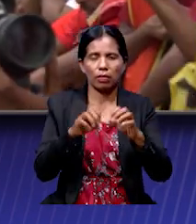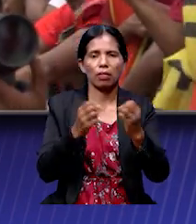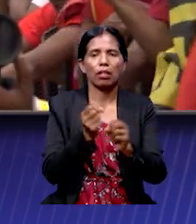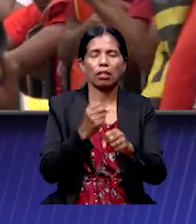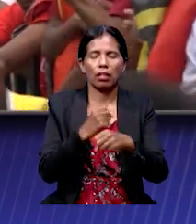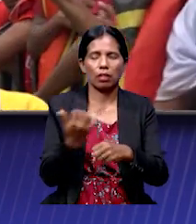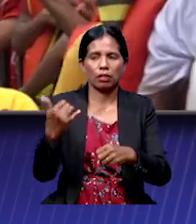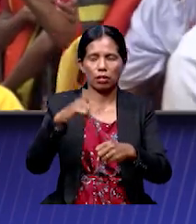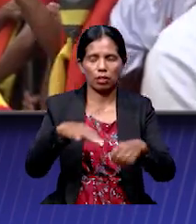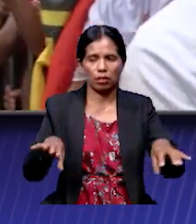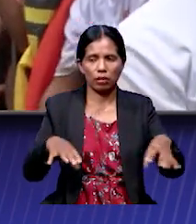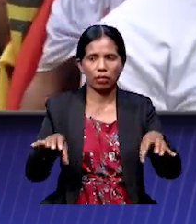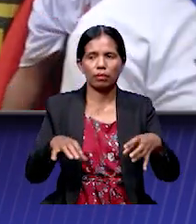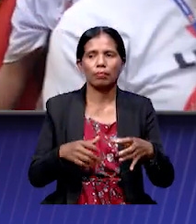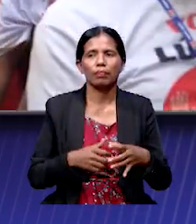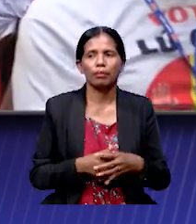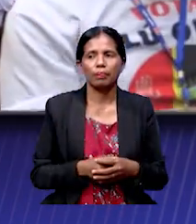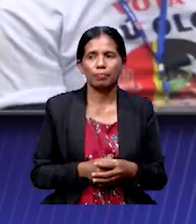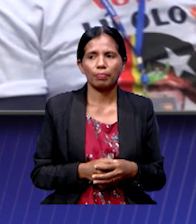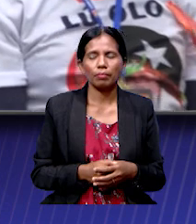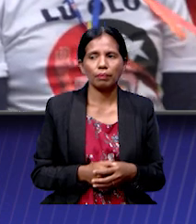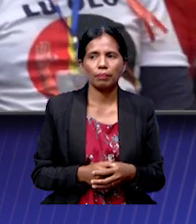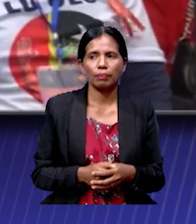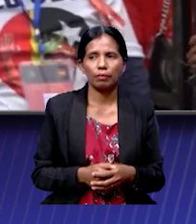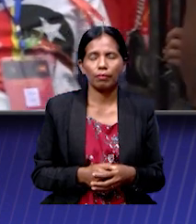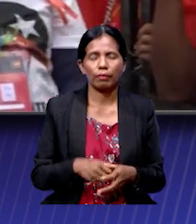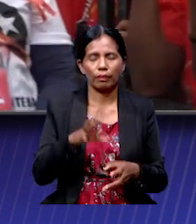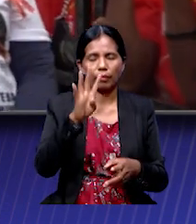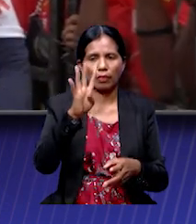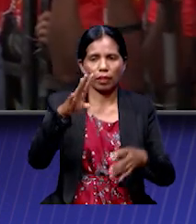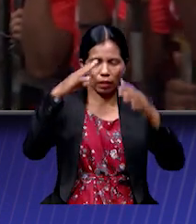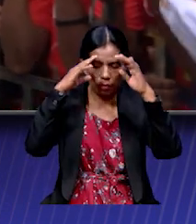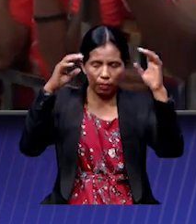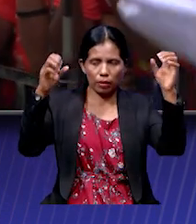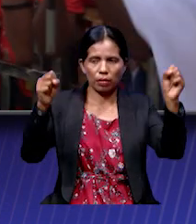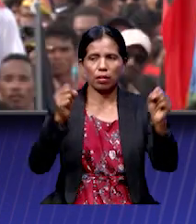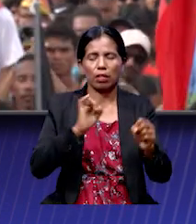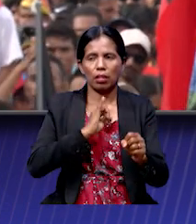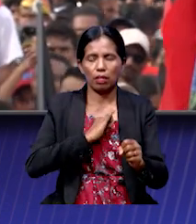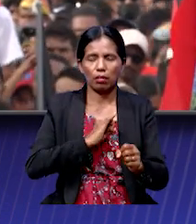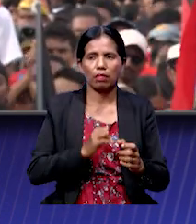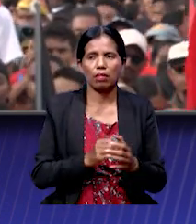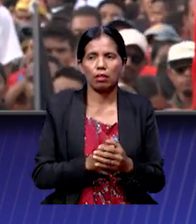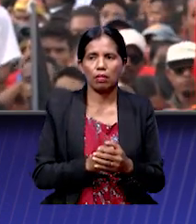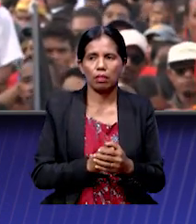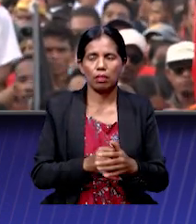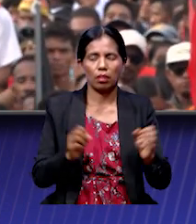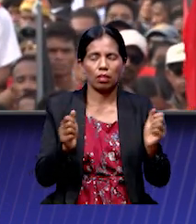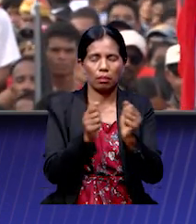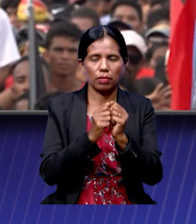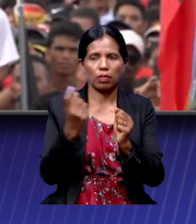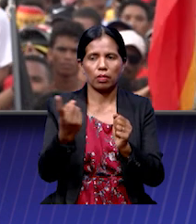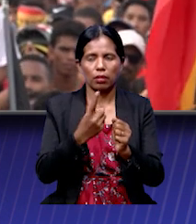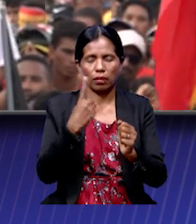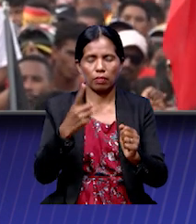ser aclarar para tu lore desenvolvimento no Bahá'í. Quarto, presidente da república da AU. Se a muito na fatia, roube